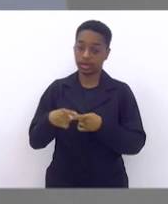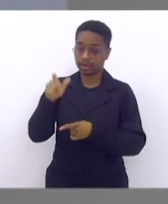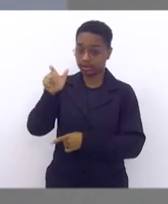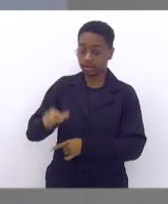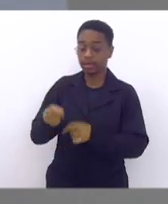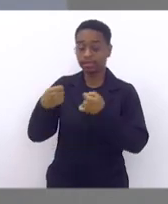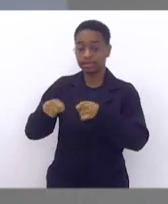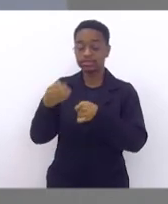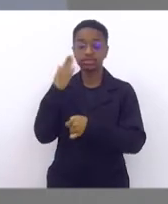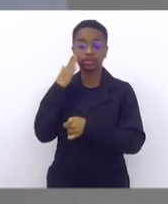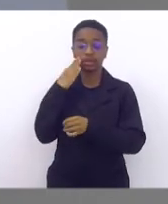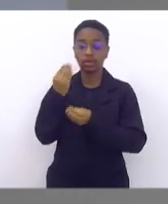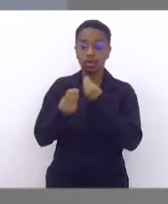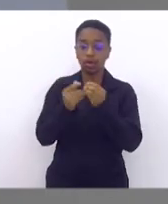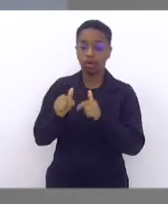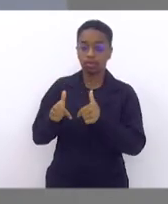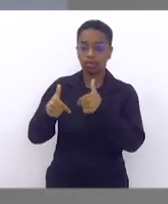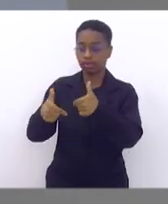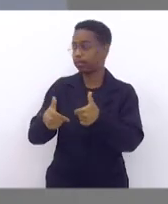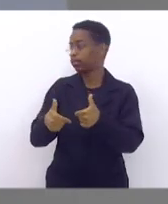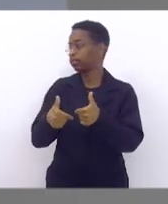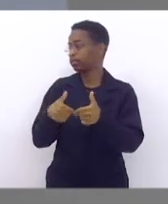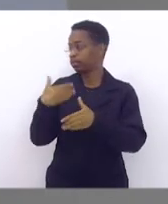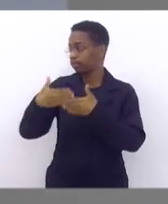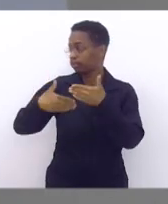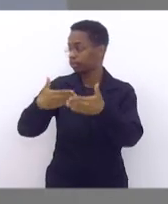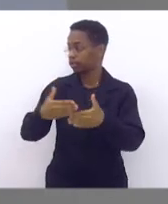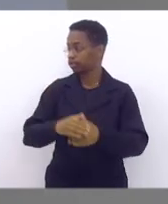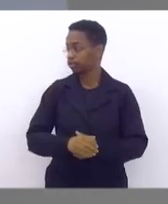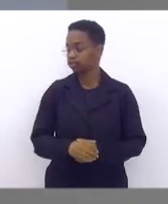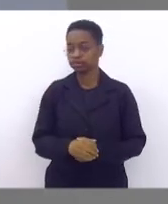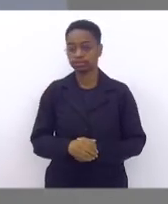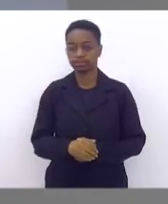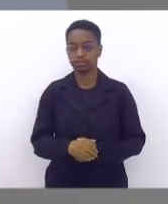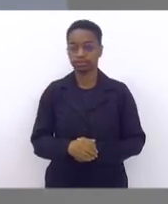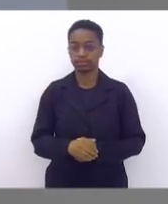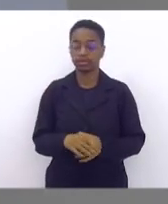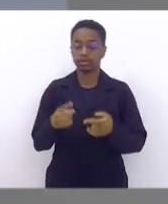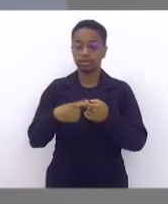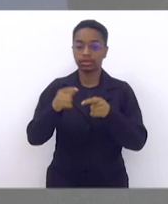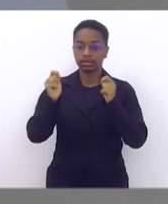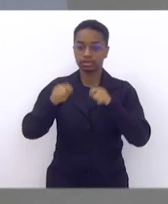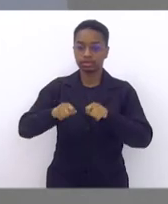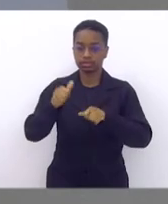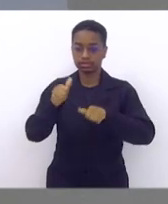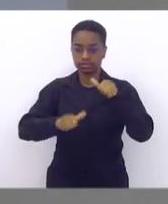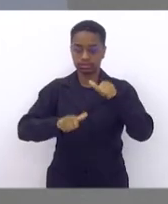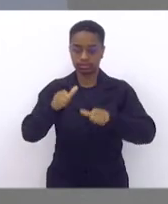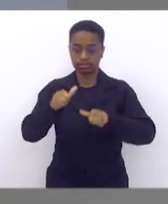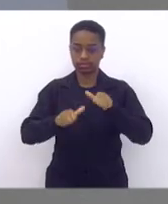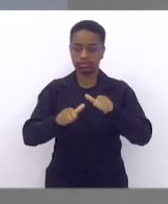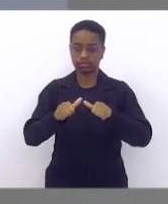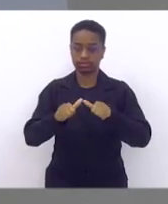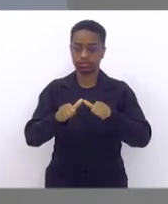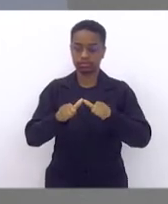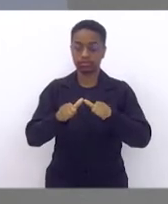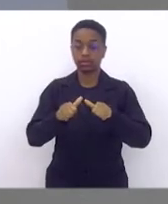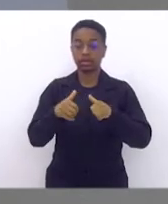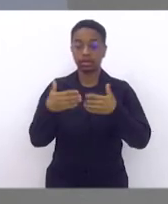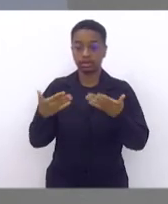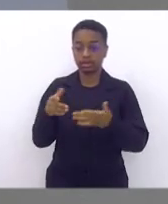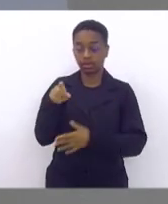saber fazer todo o processamento, todo o processo, ele é analisado pelo perito. Então, isso daqui